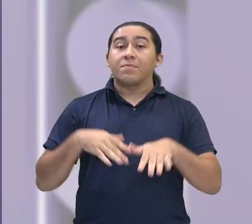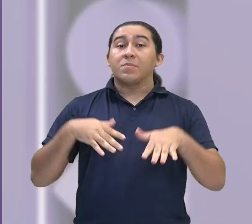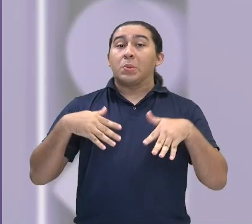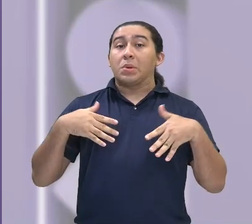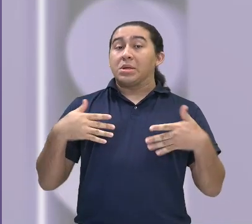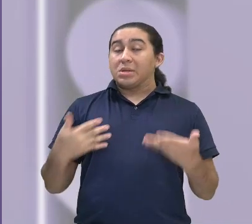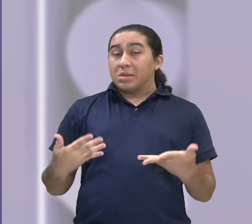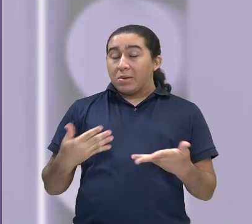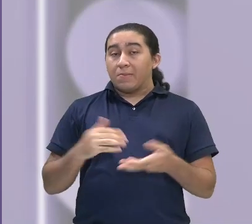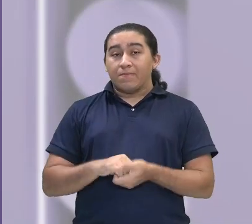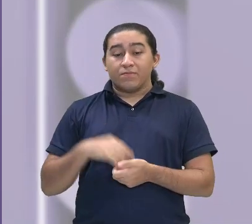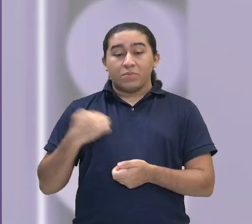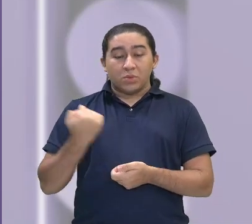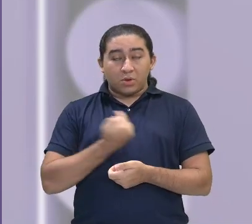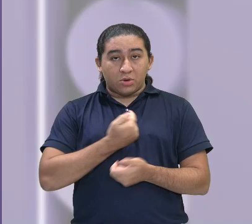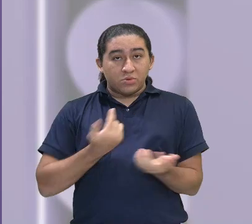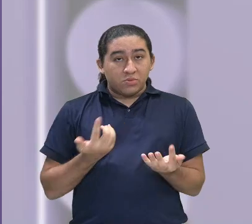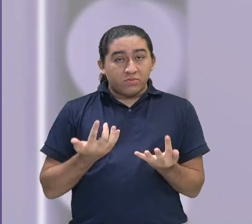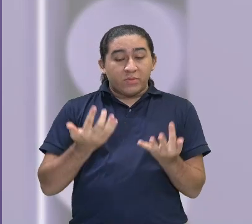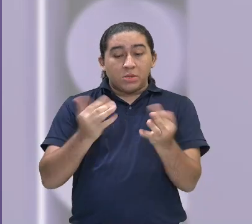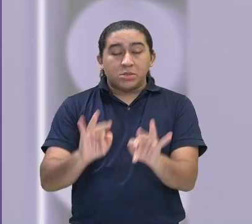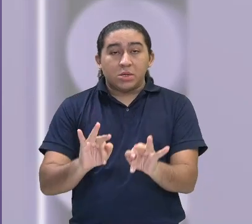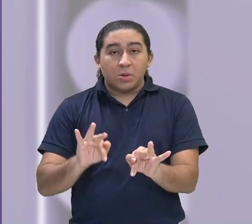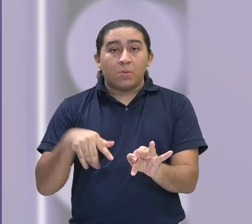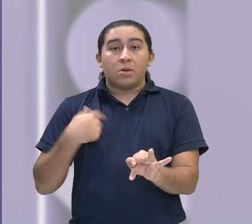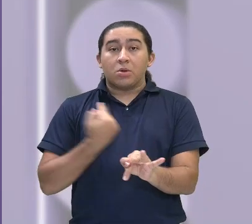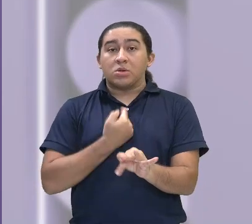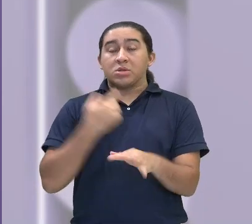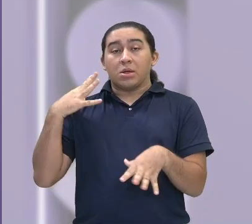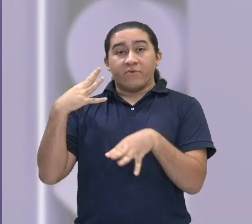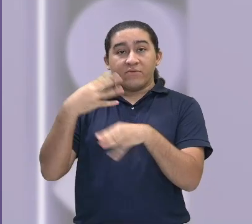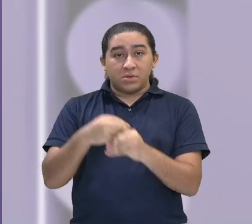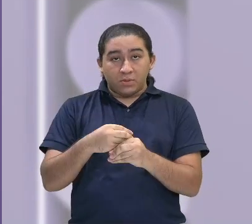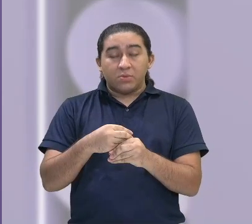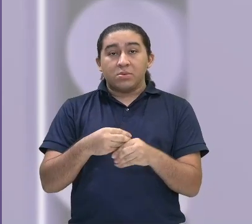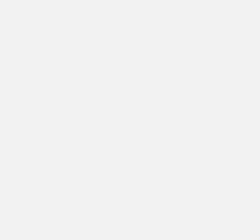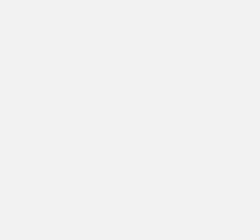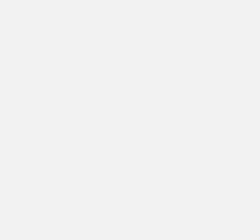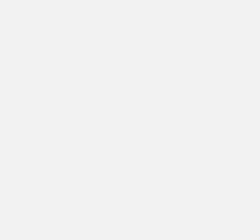queridos alunos, nós concluímos aqui a nossa revisão